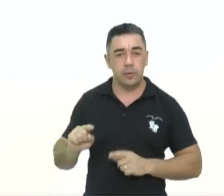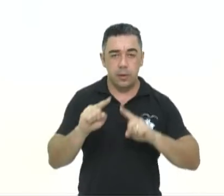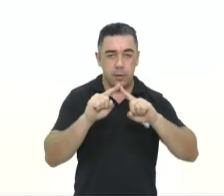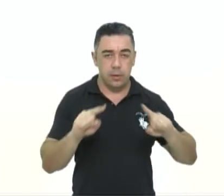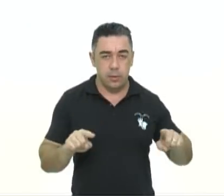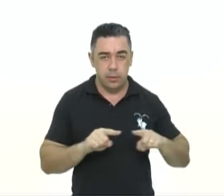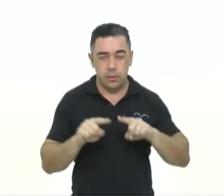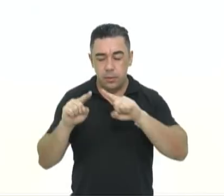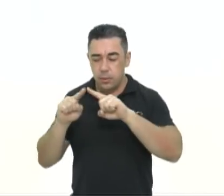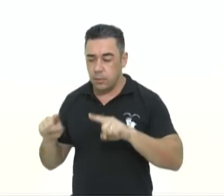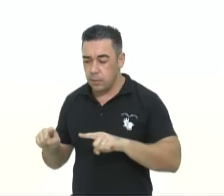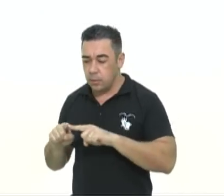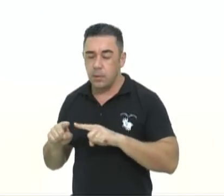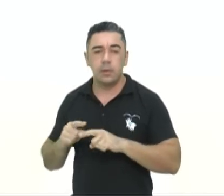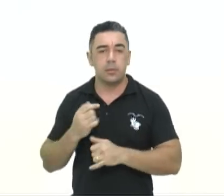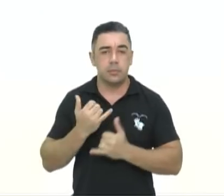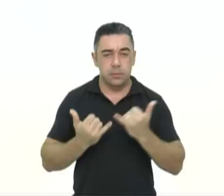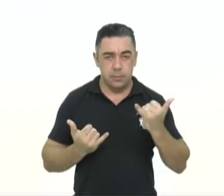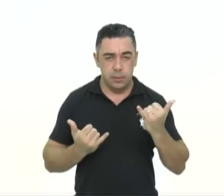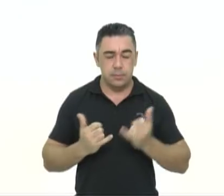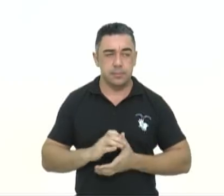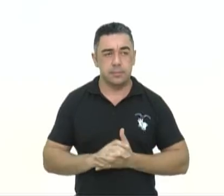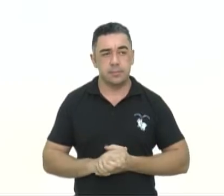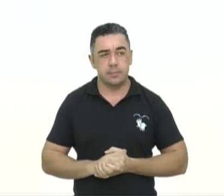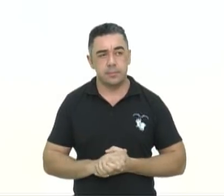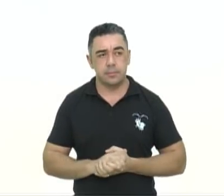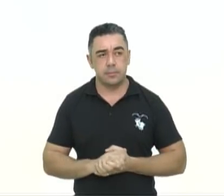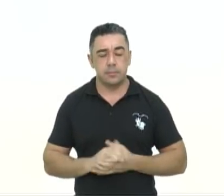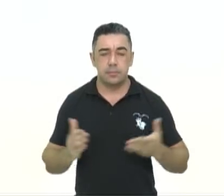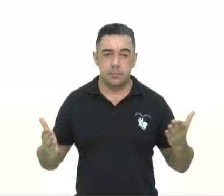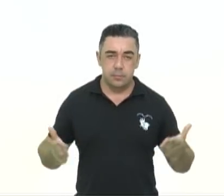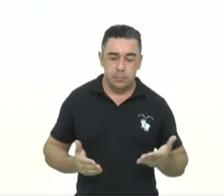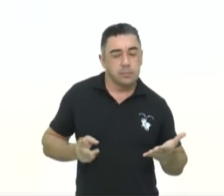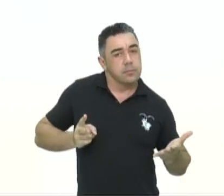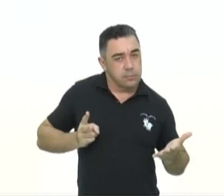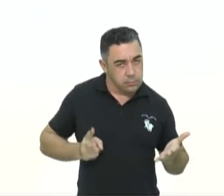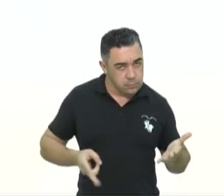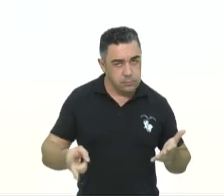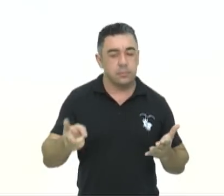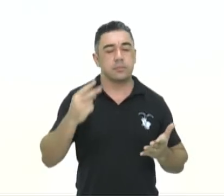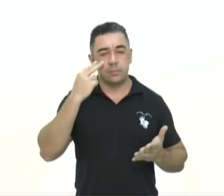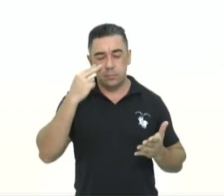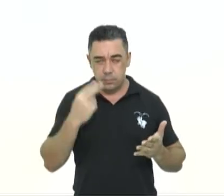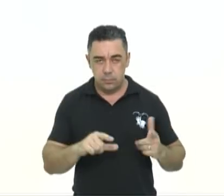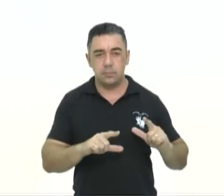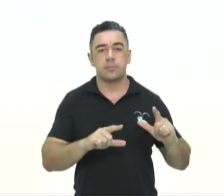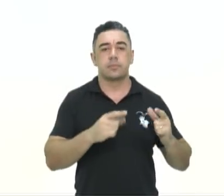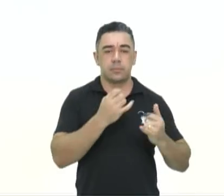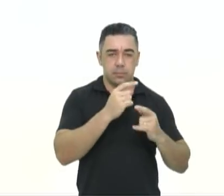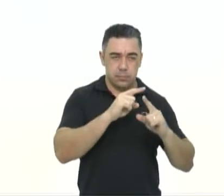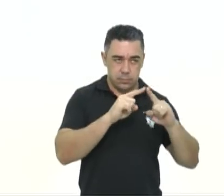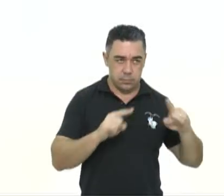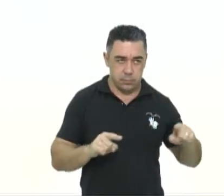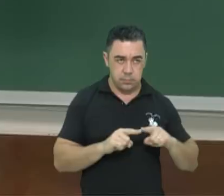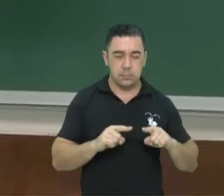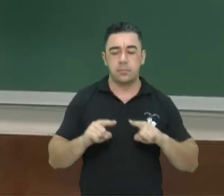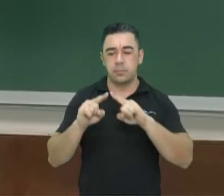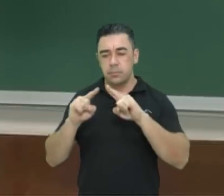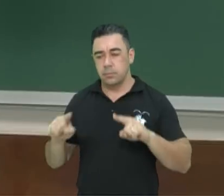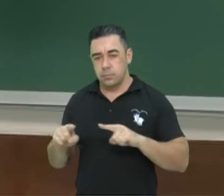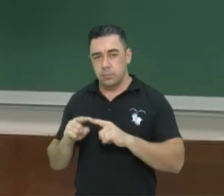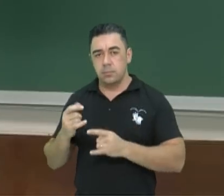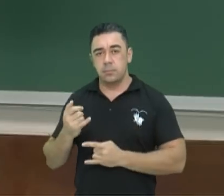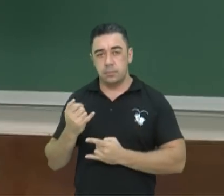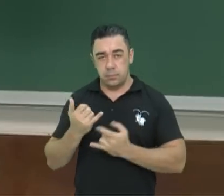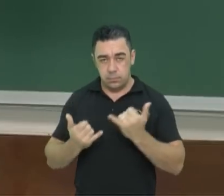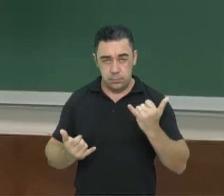nós estudamos triângulos semelhantes. E na aula de hoje, nós vamos continuar com triângulos